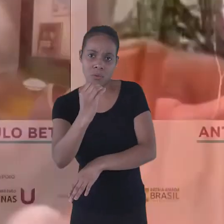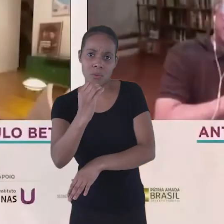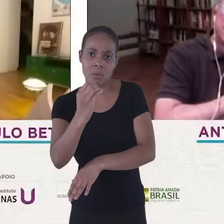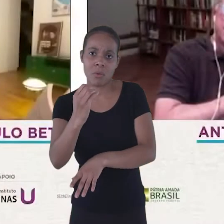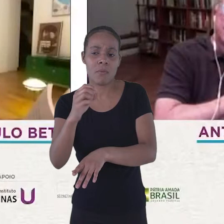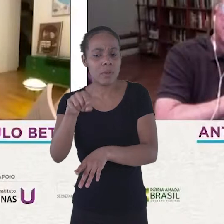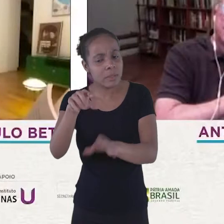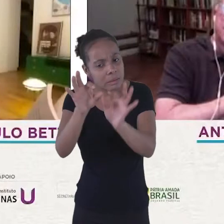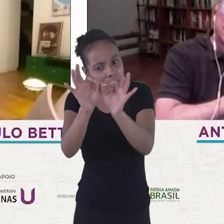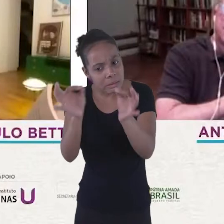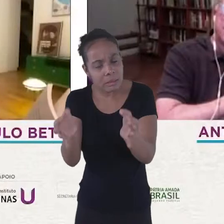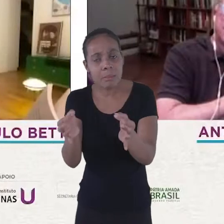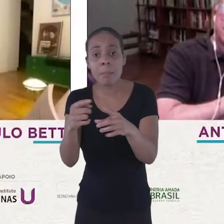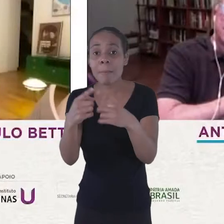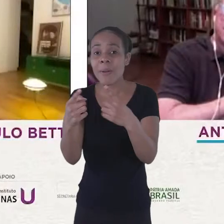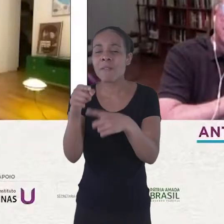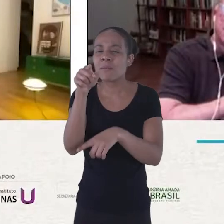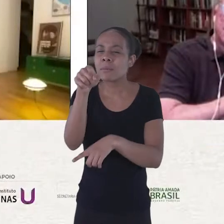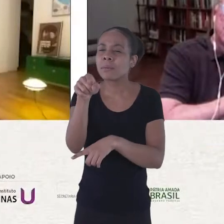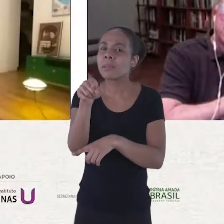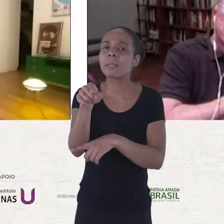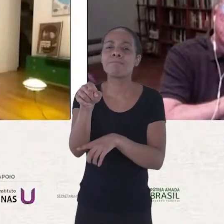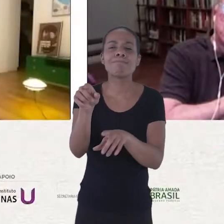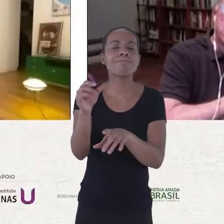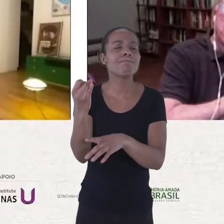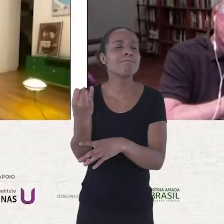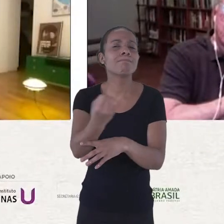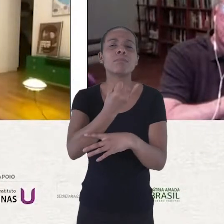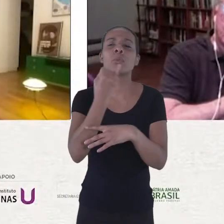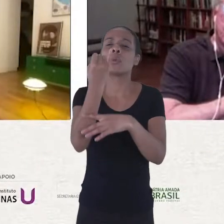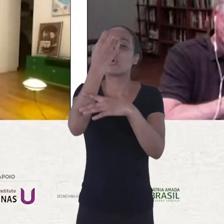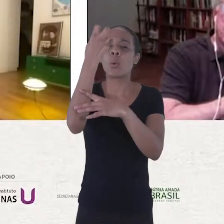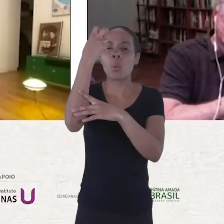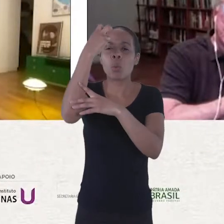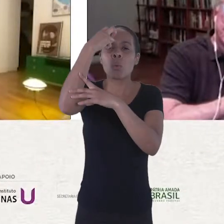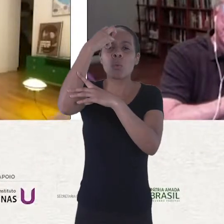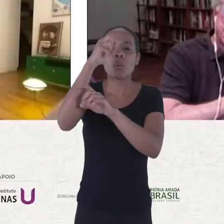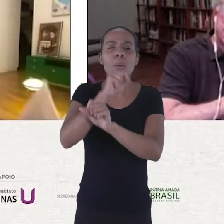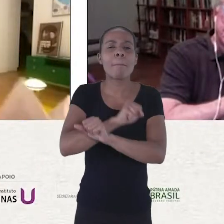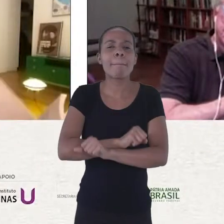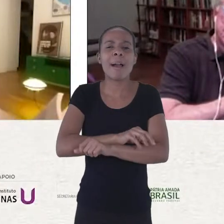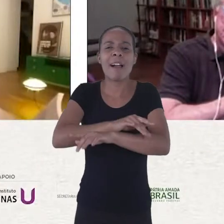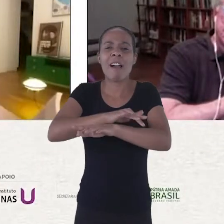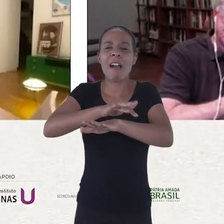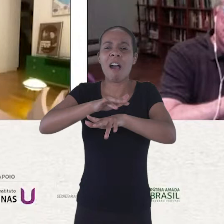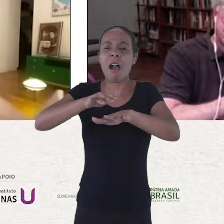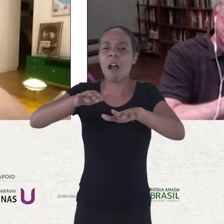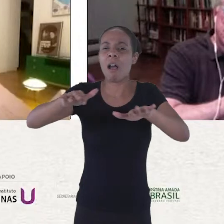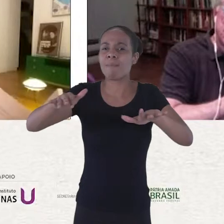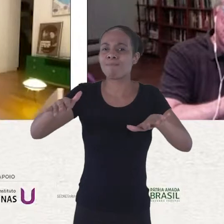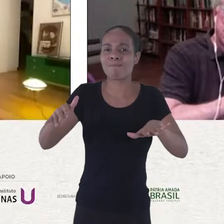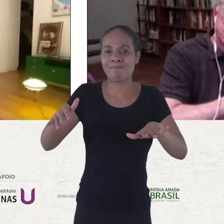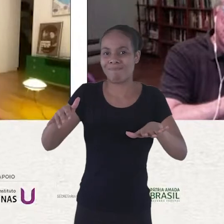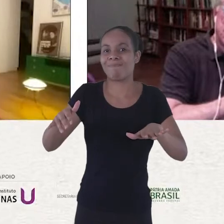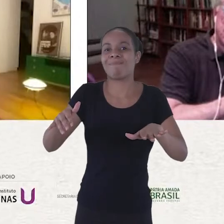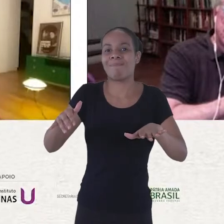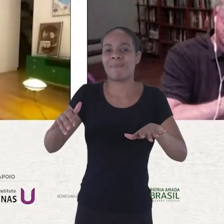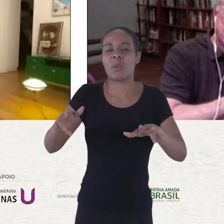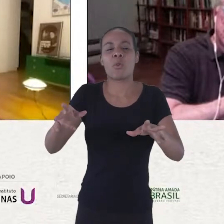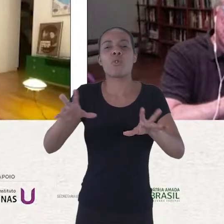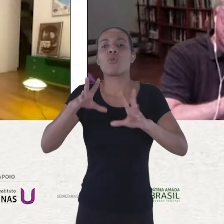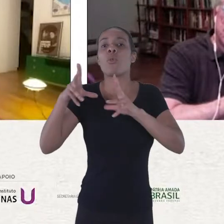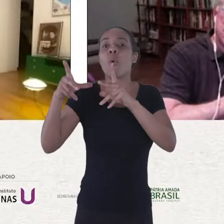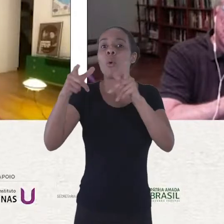difusão da cultura que é inegável, é reconhecida por todo mundo. Aí, de